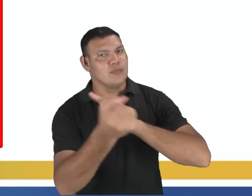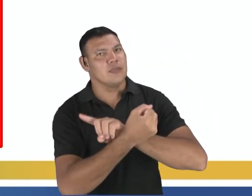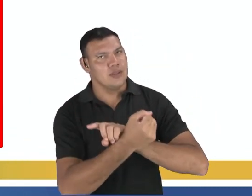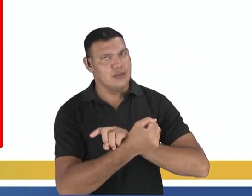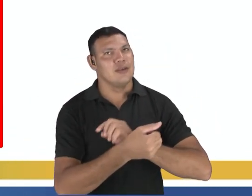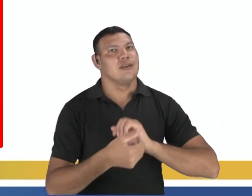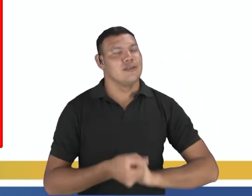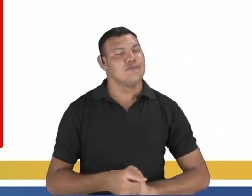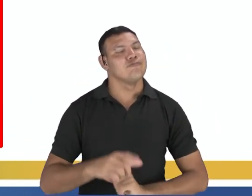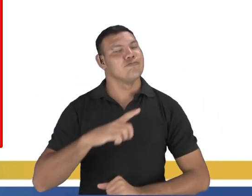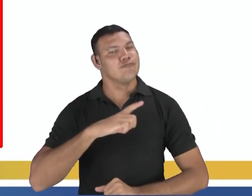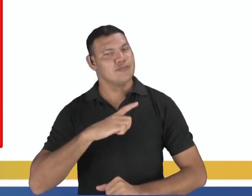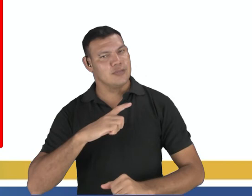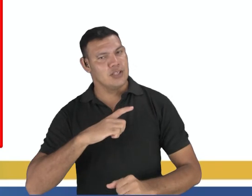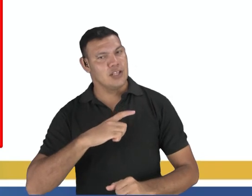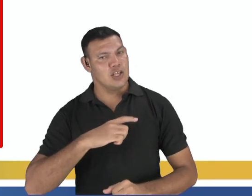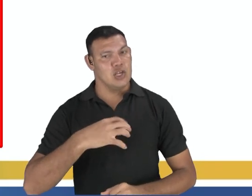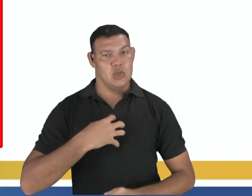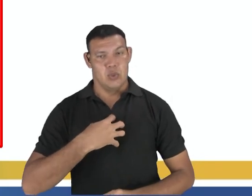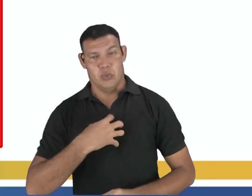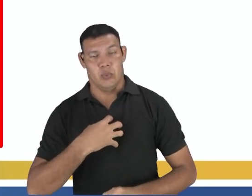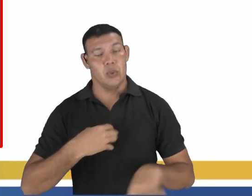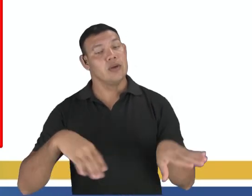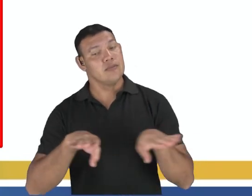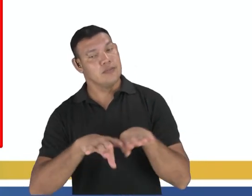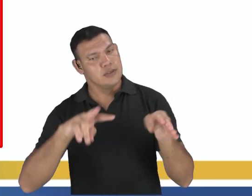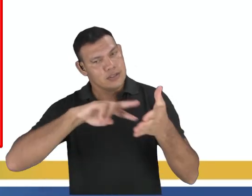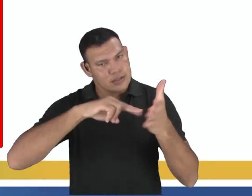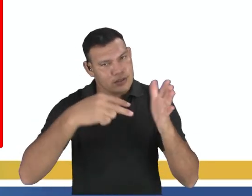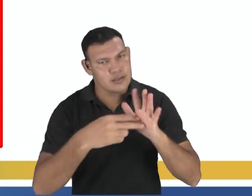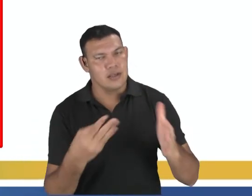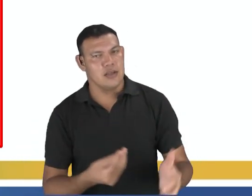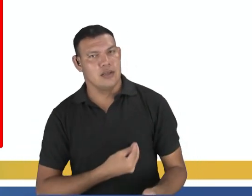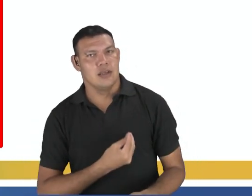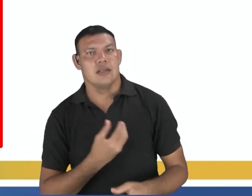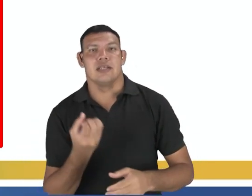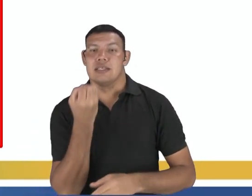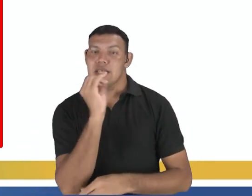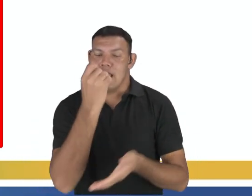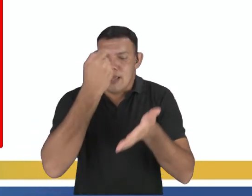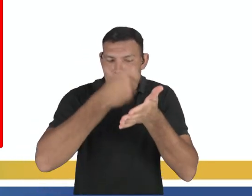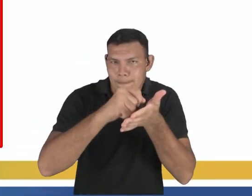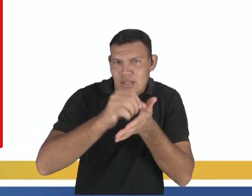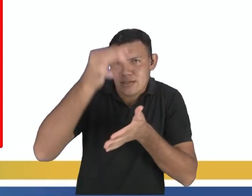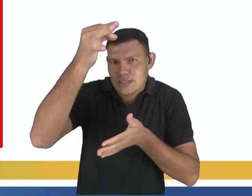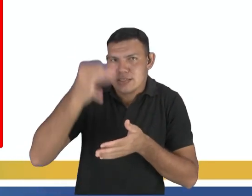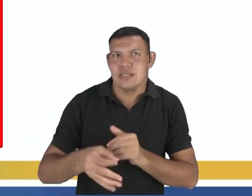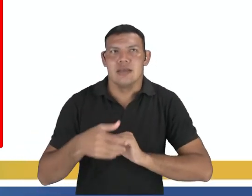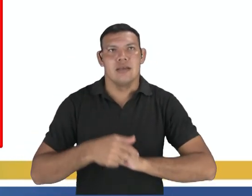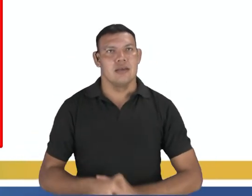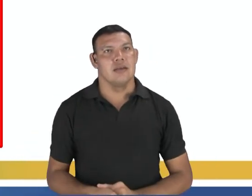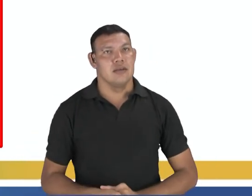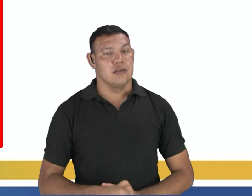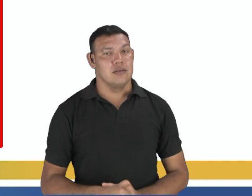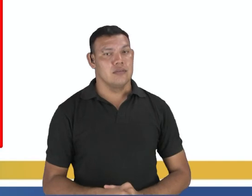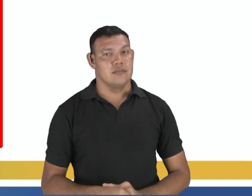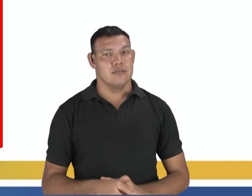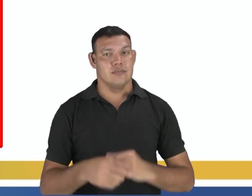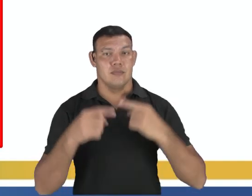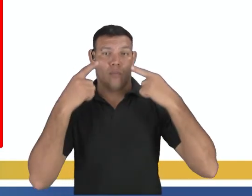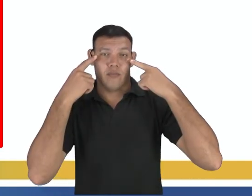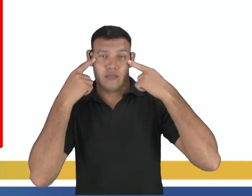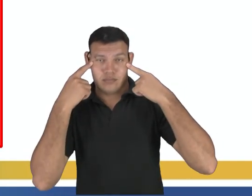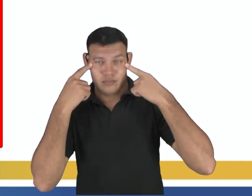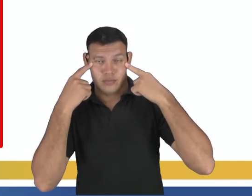sentido e significado nas nossas frases. Se nós quiséssemos escrever essa frase da maneira correta, ela ficaria assim: